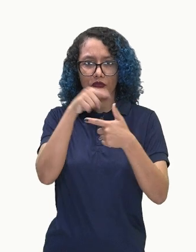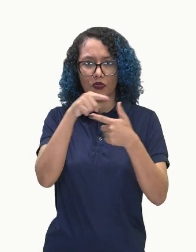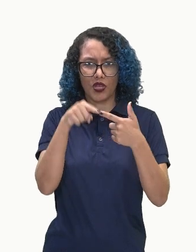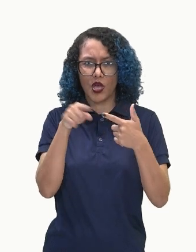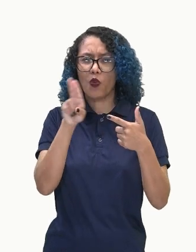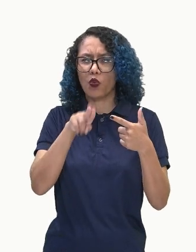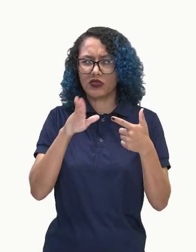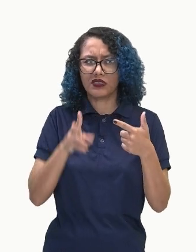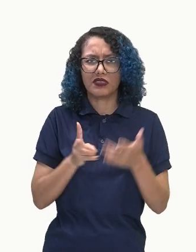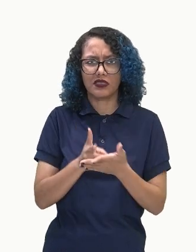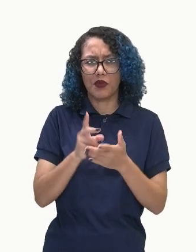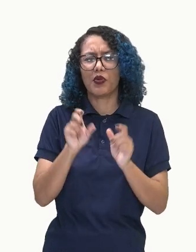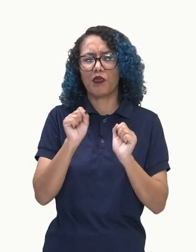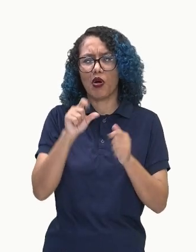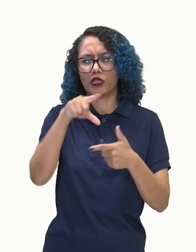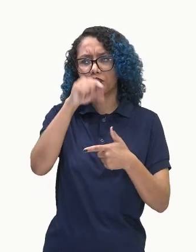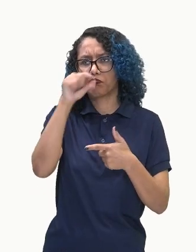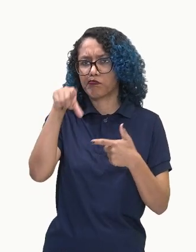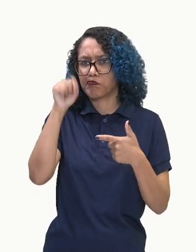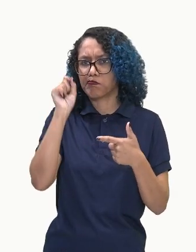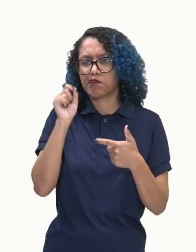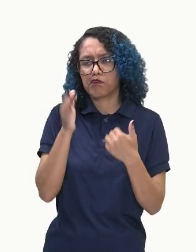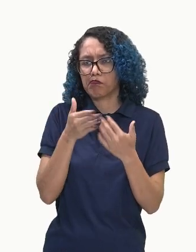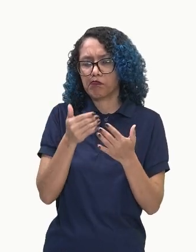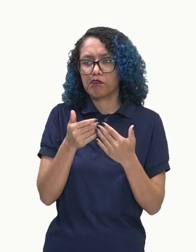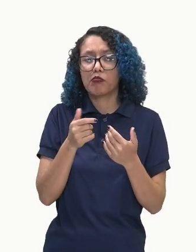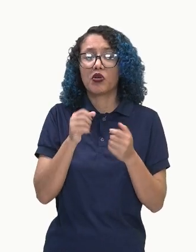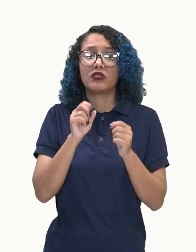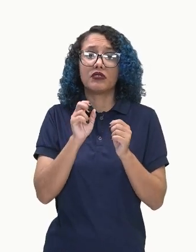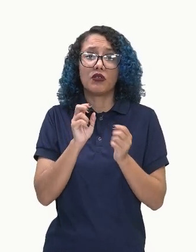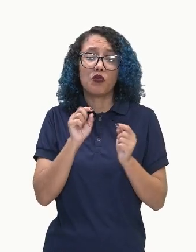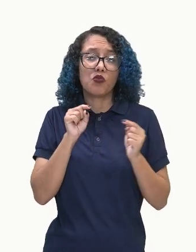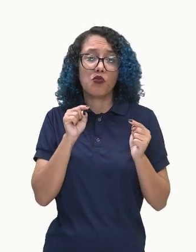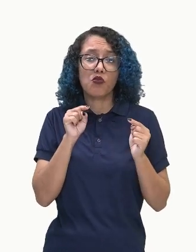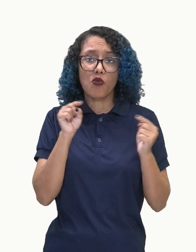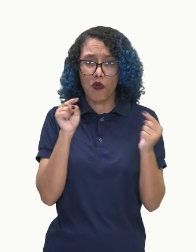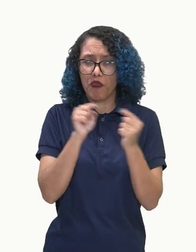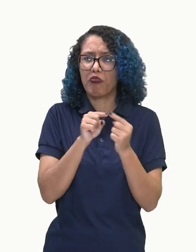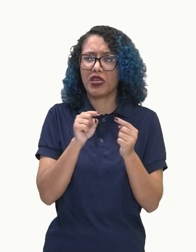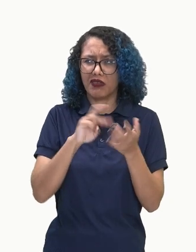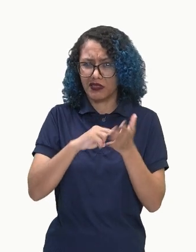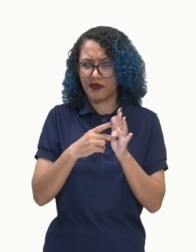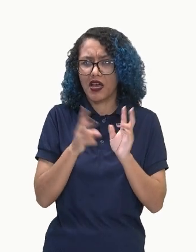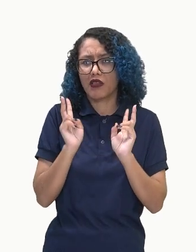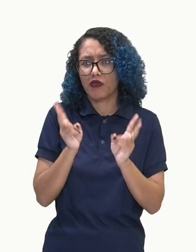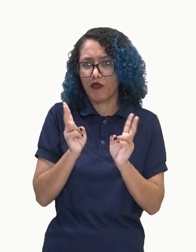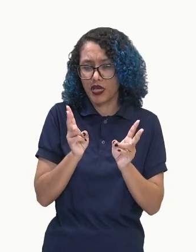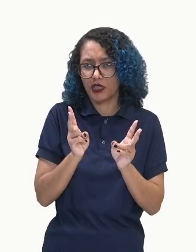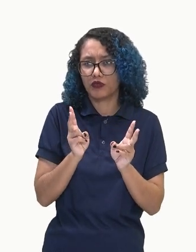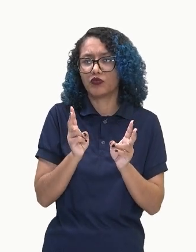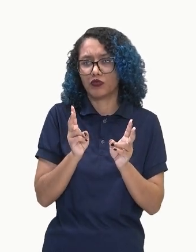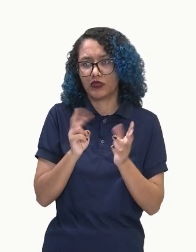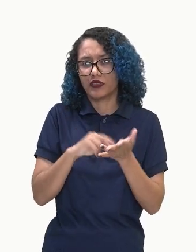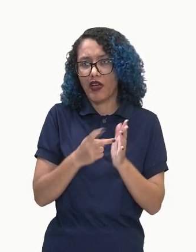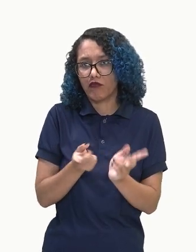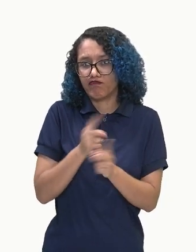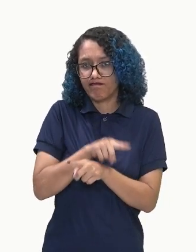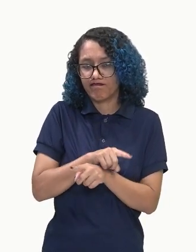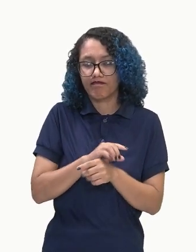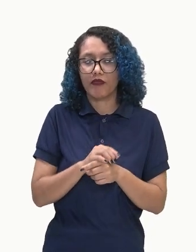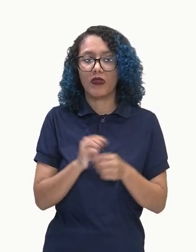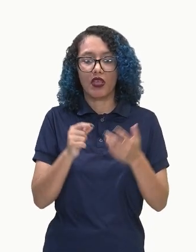posso utilizar uma ou outra. Haja vista que elas vão passar sempre essa mesma ideia de adversidade, tá certo? As outras